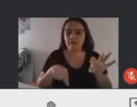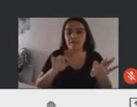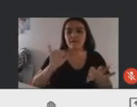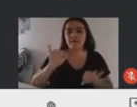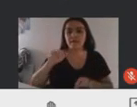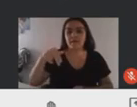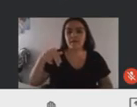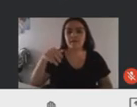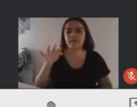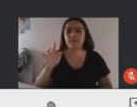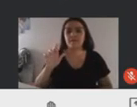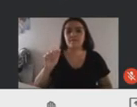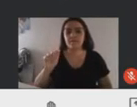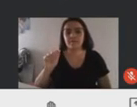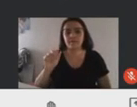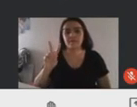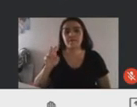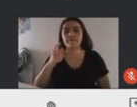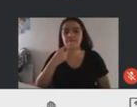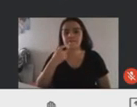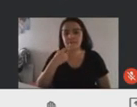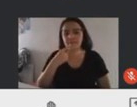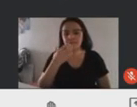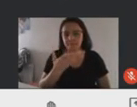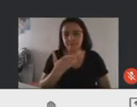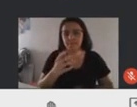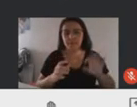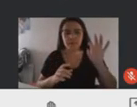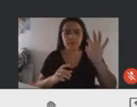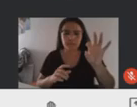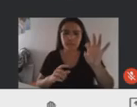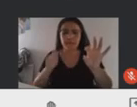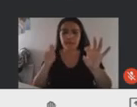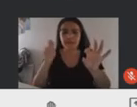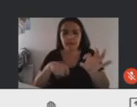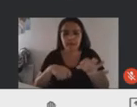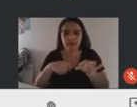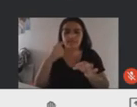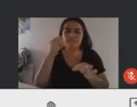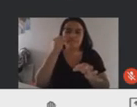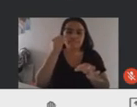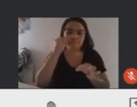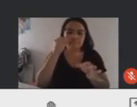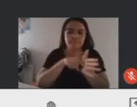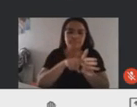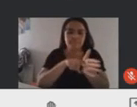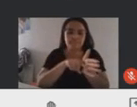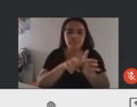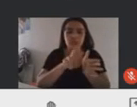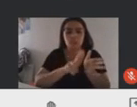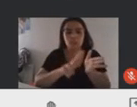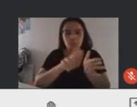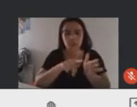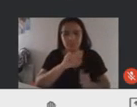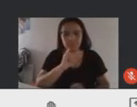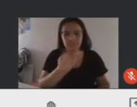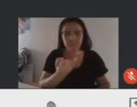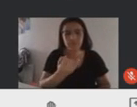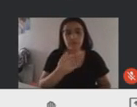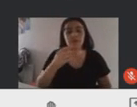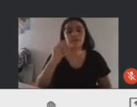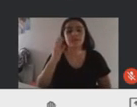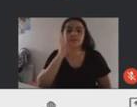infravermelho próximo, ele é bem pequenininho, então é possível fazer análise em campo com ele, e nós fizemos análise